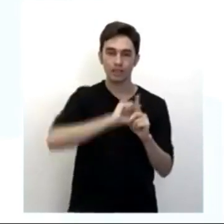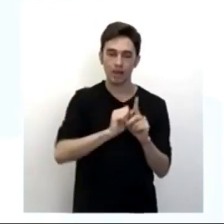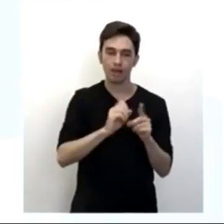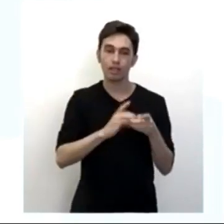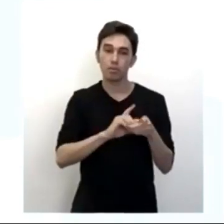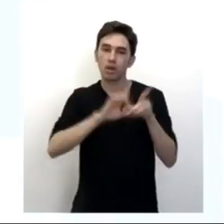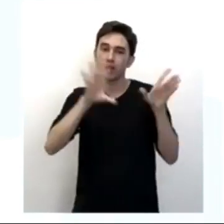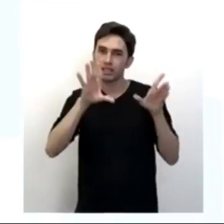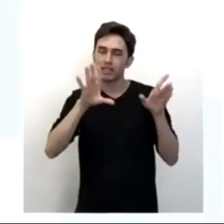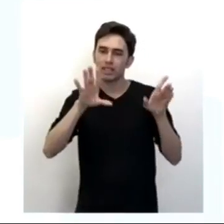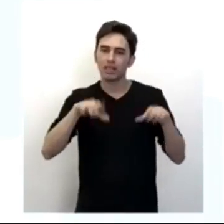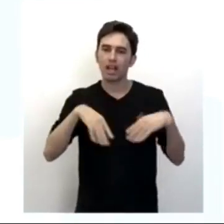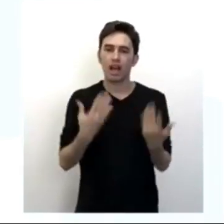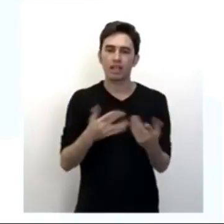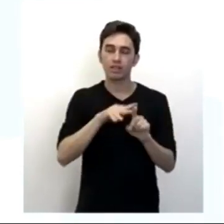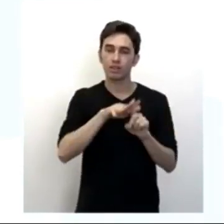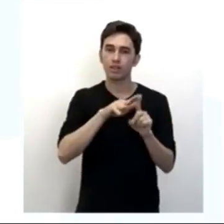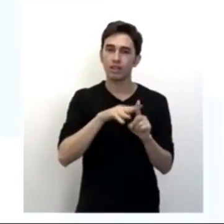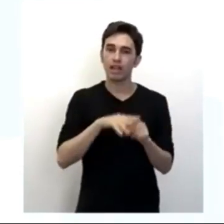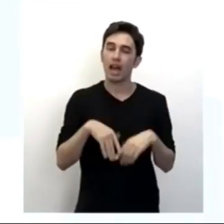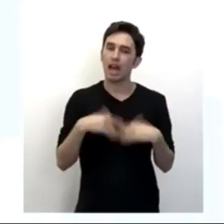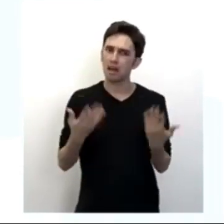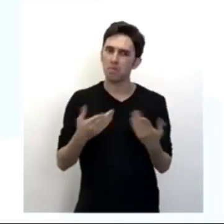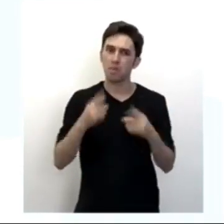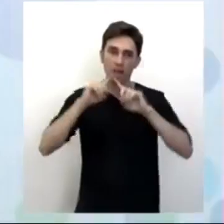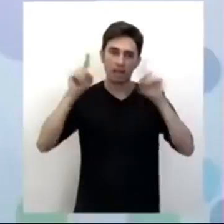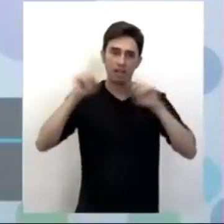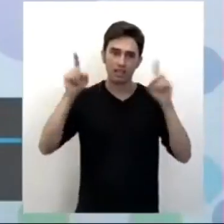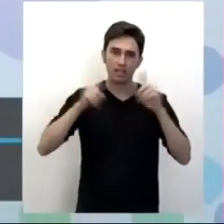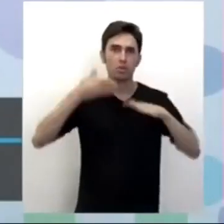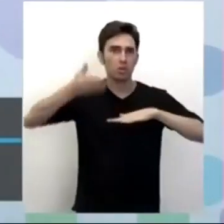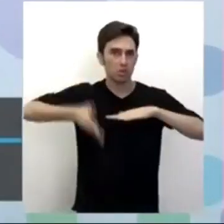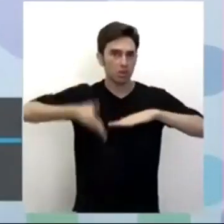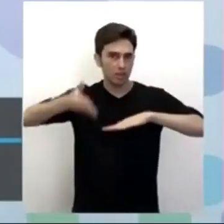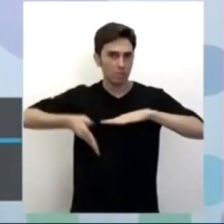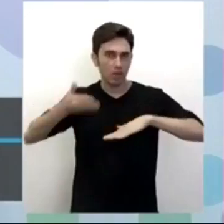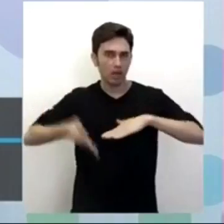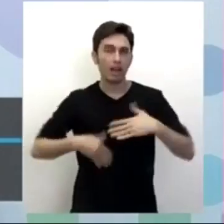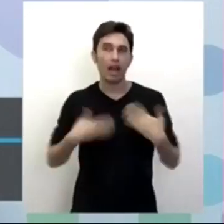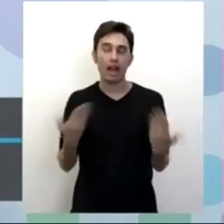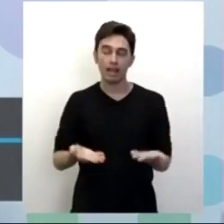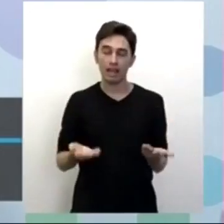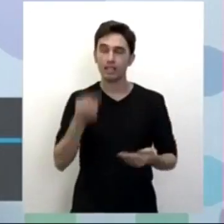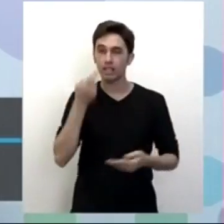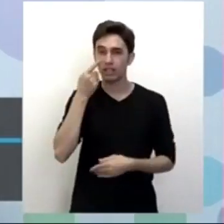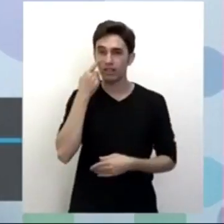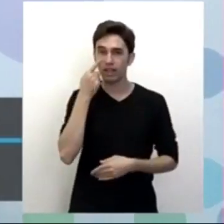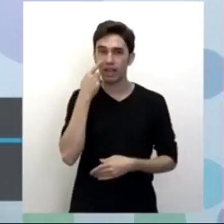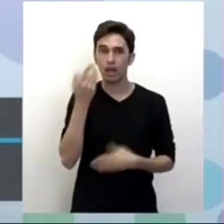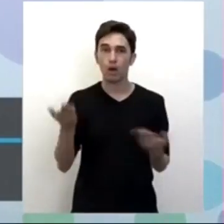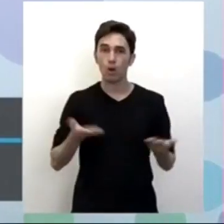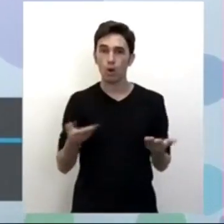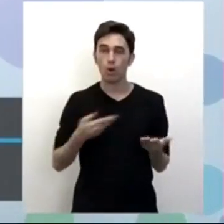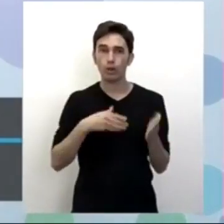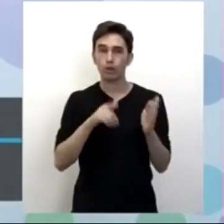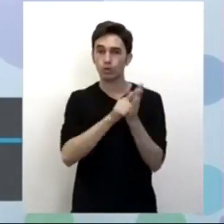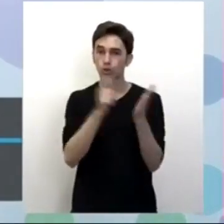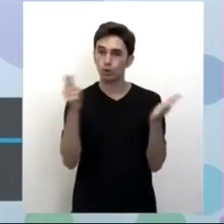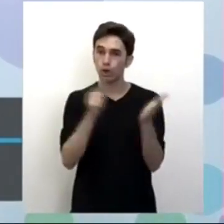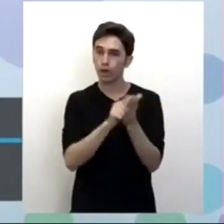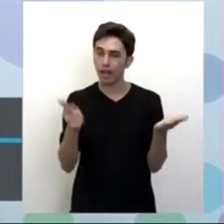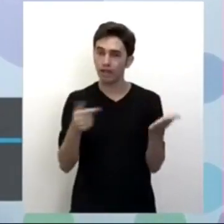muito contemporânea, tá, galera? A gente vê isso também pautando aí os jornais quando se fala de